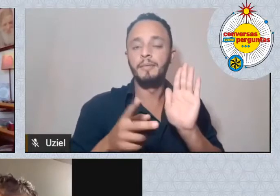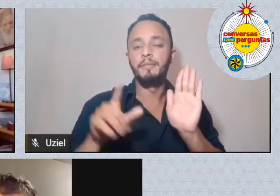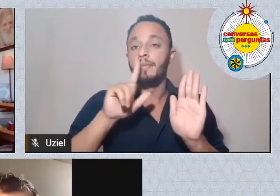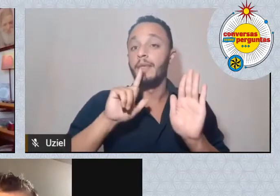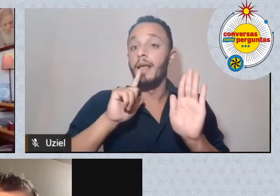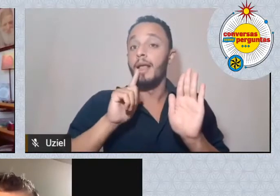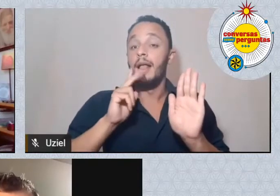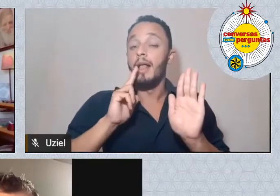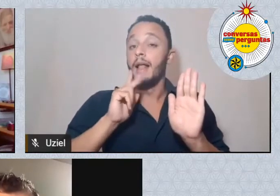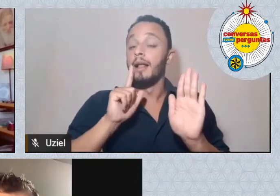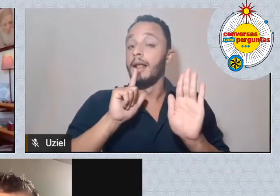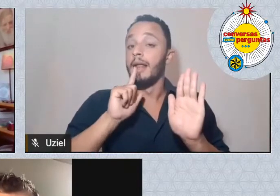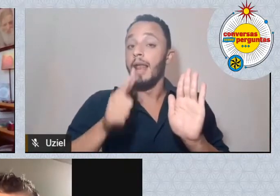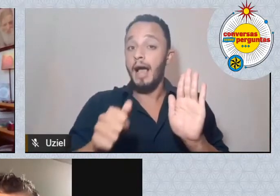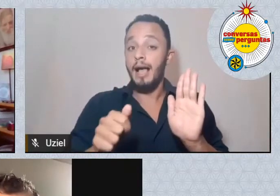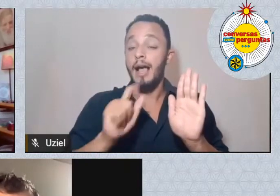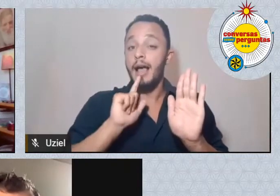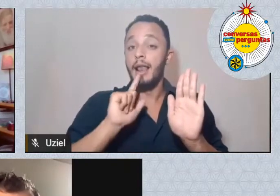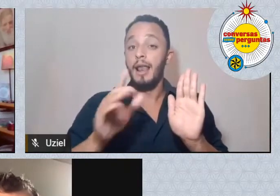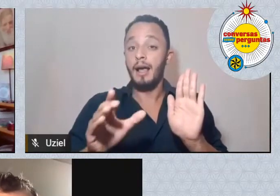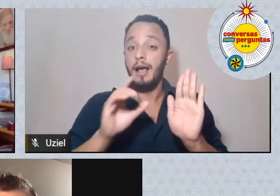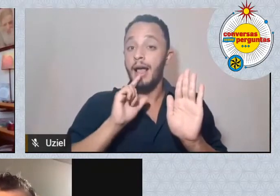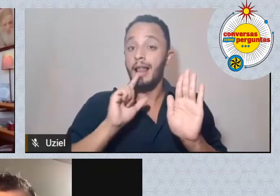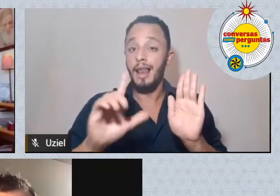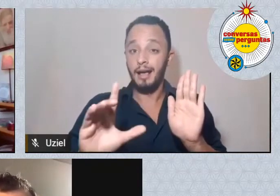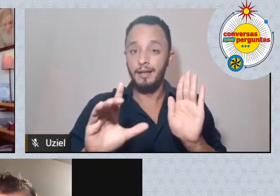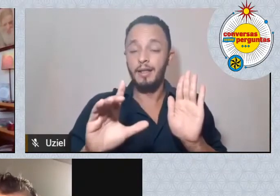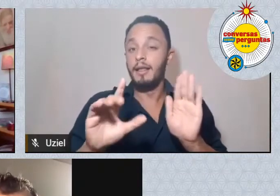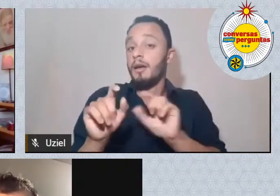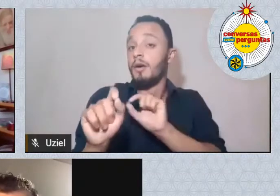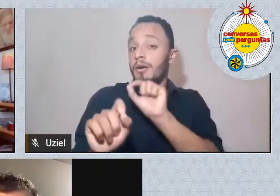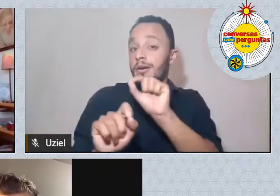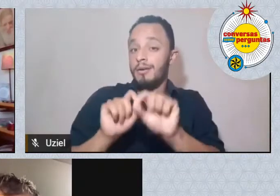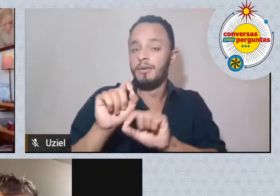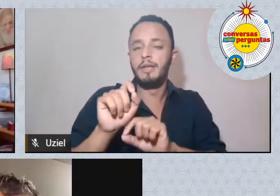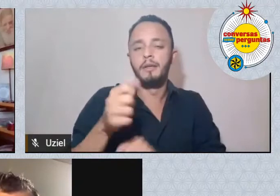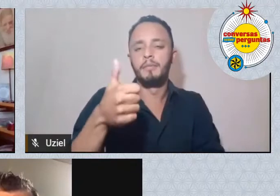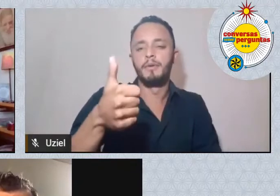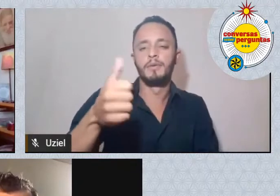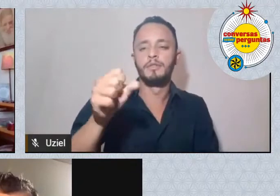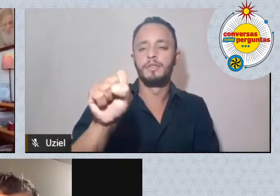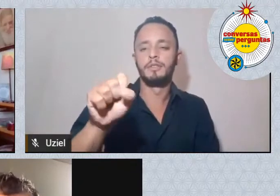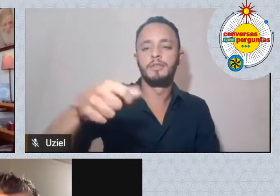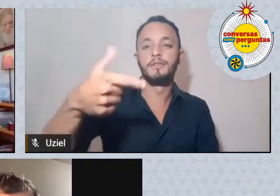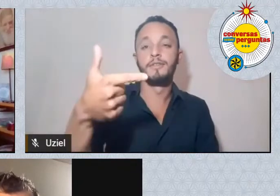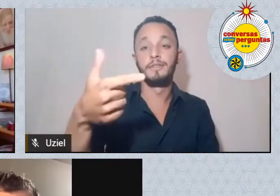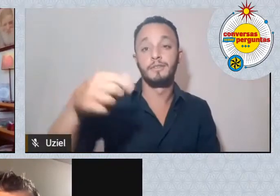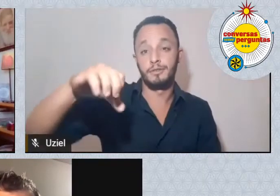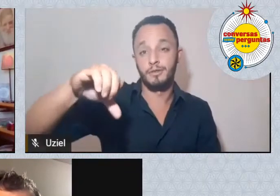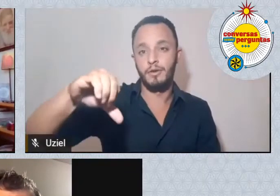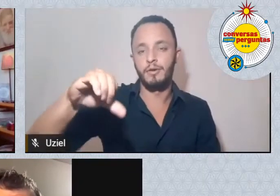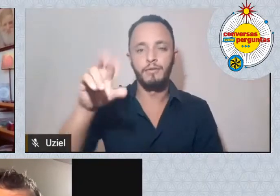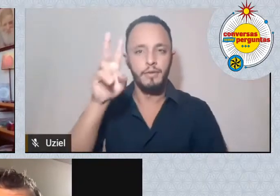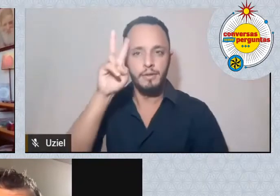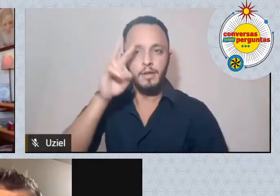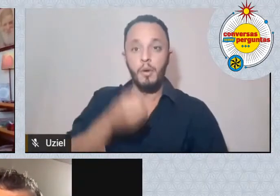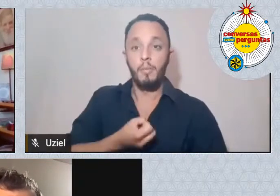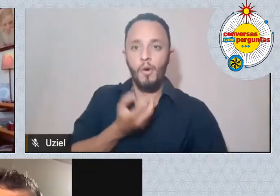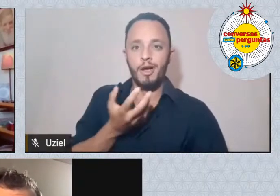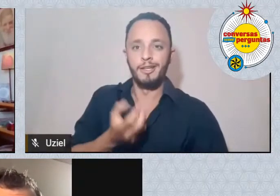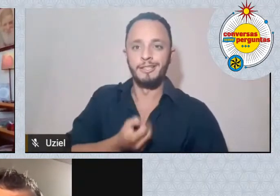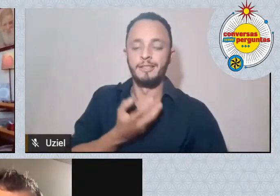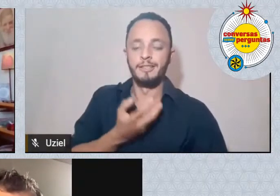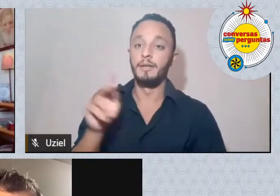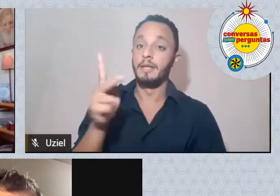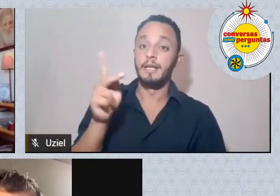acho que é muito contemporâneo para o nosso momento, escrito em 1929, publicado numa revista surrealista. O poema chama